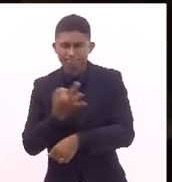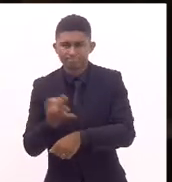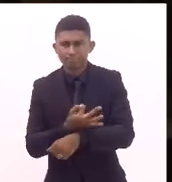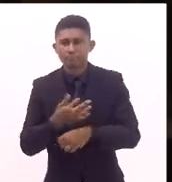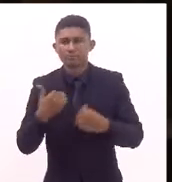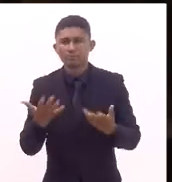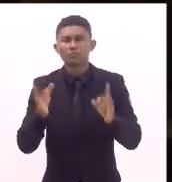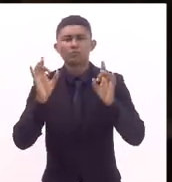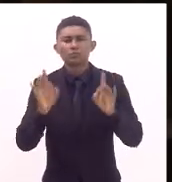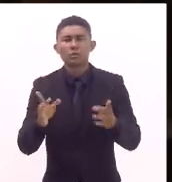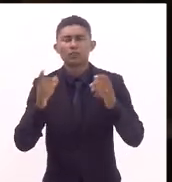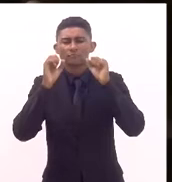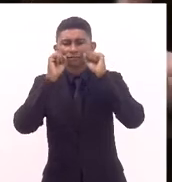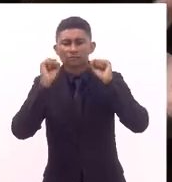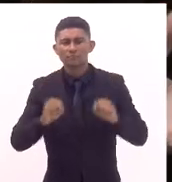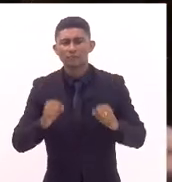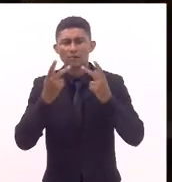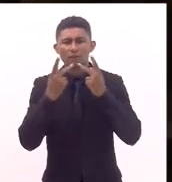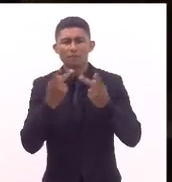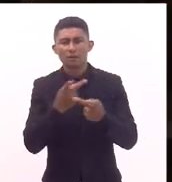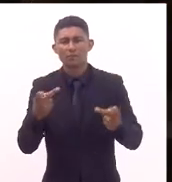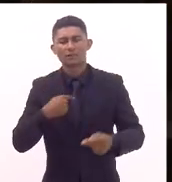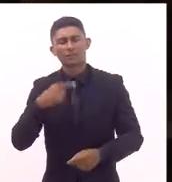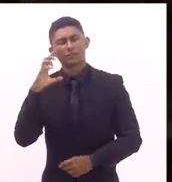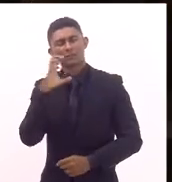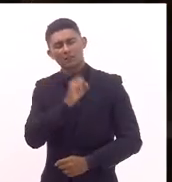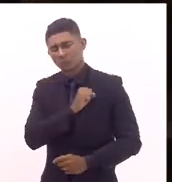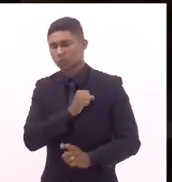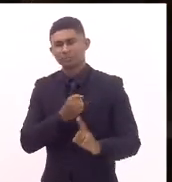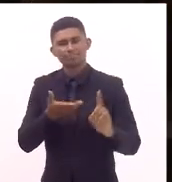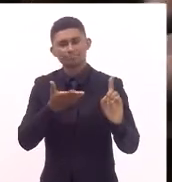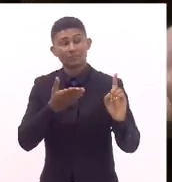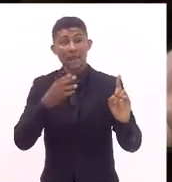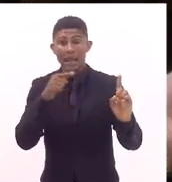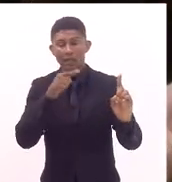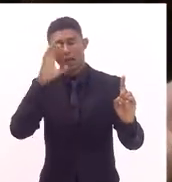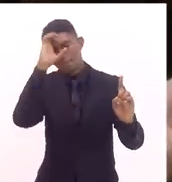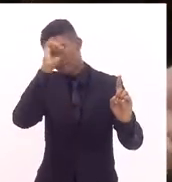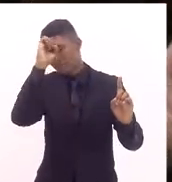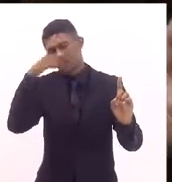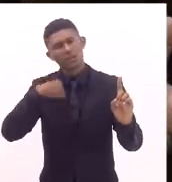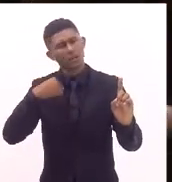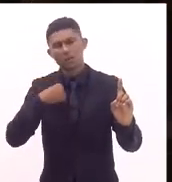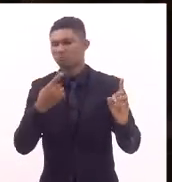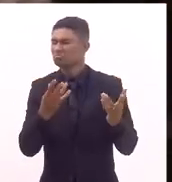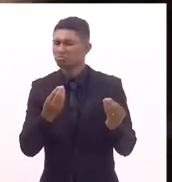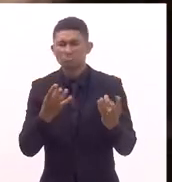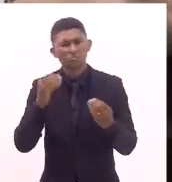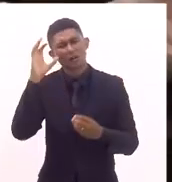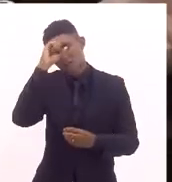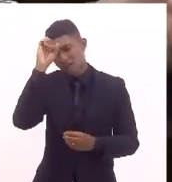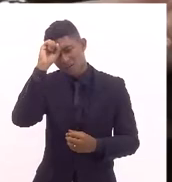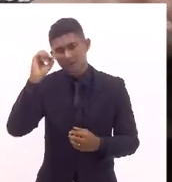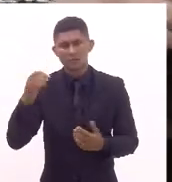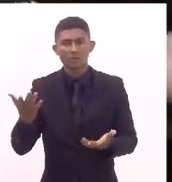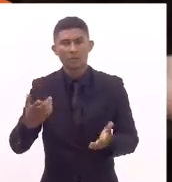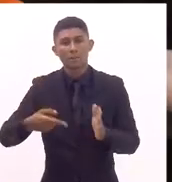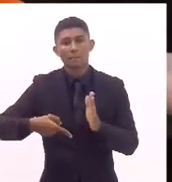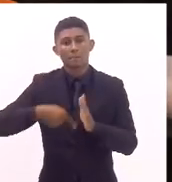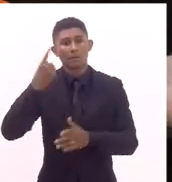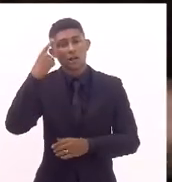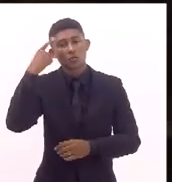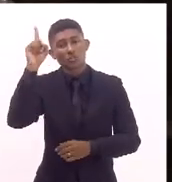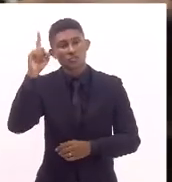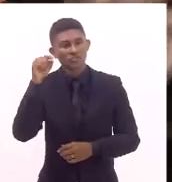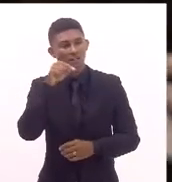eu só queria dar esse testemunho dizer do meu profundo Amor do Meu aprendi demais com a Bené desde o primeiro dia de Mandato